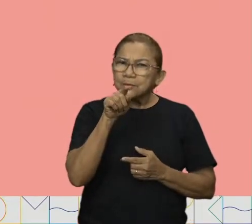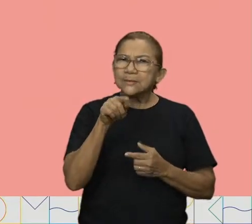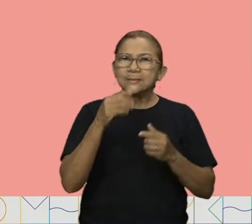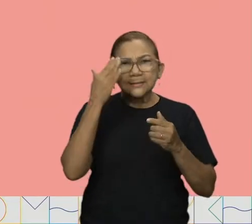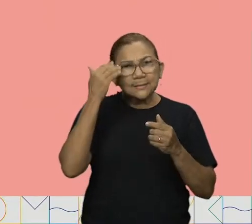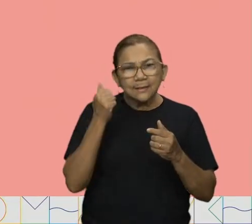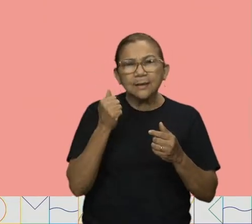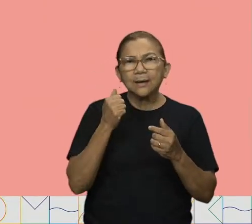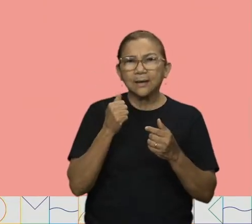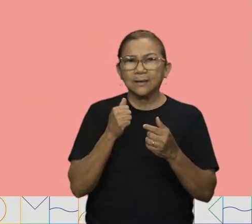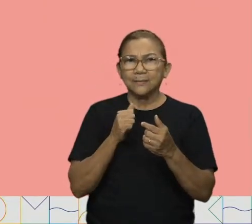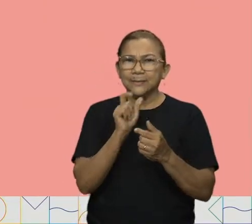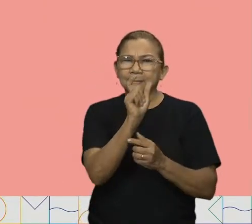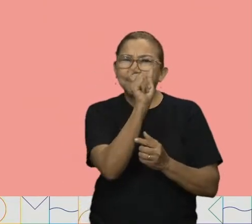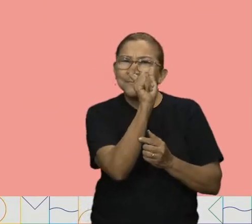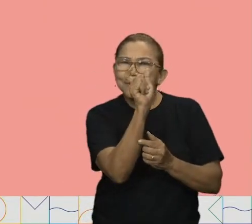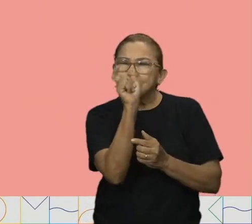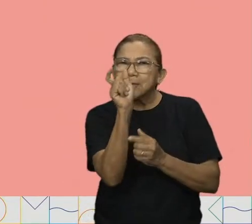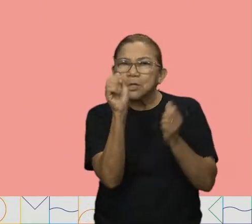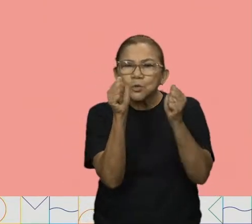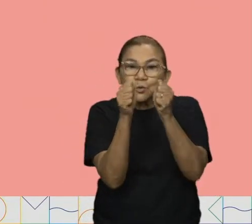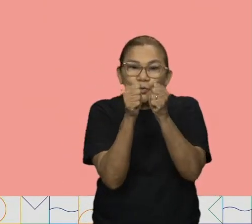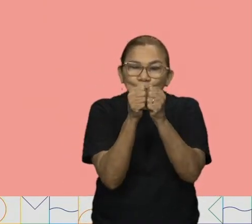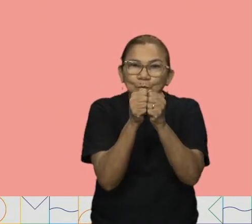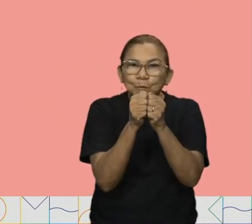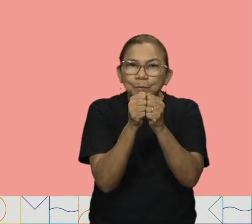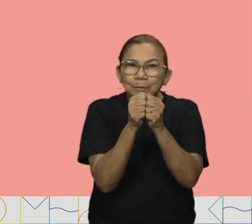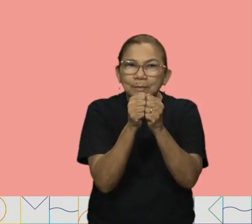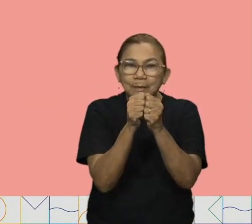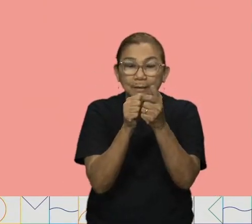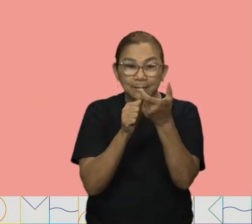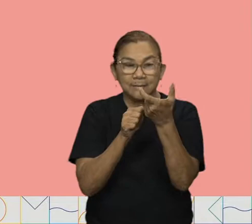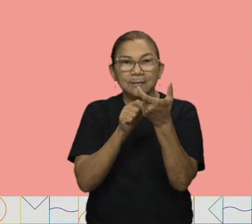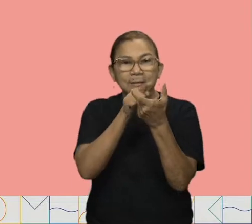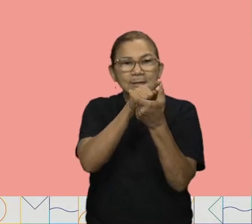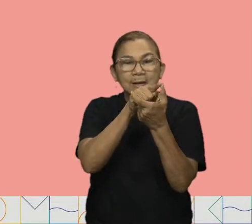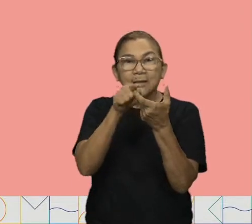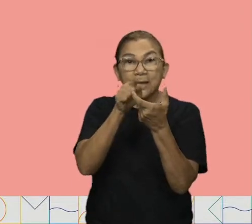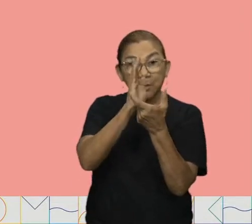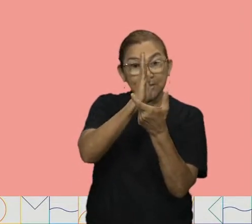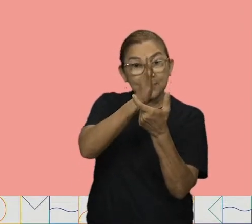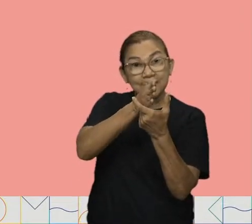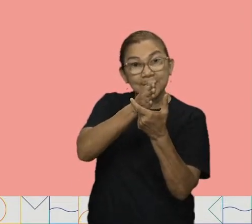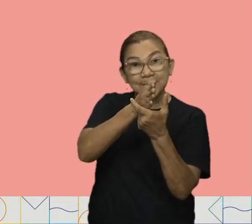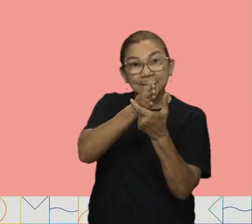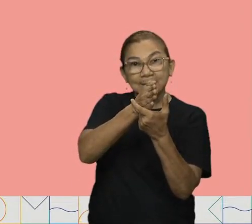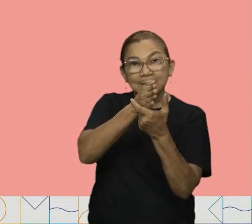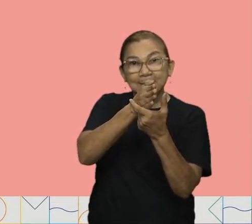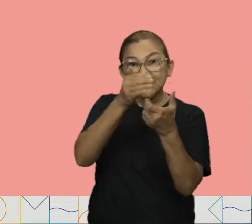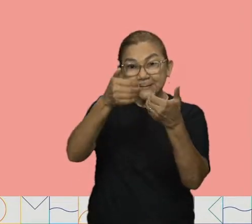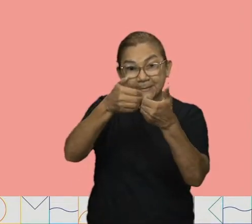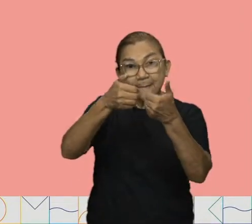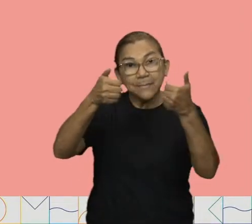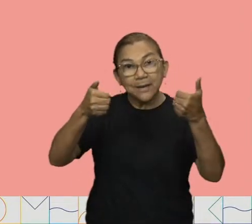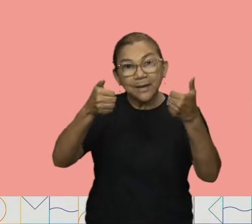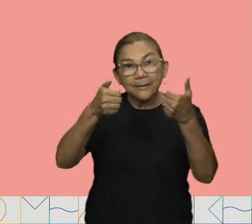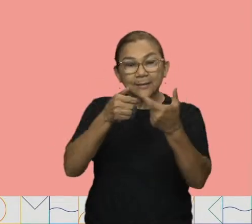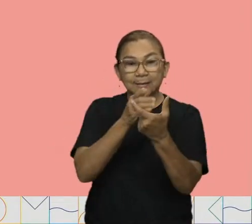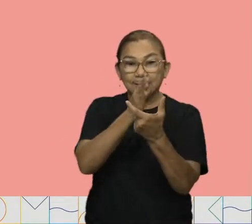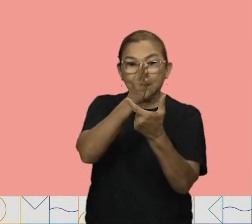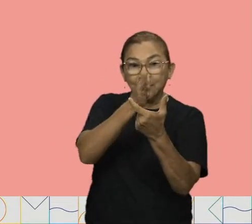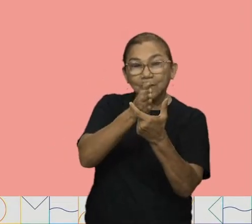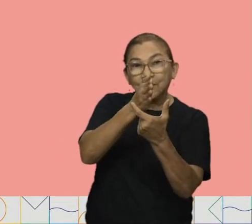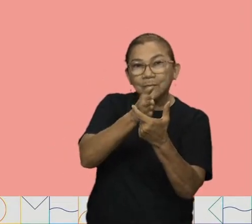que aquelas letrinhas juntinhas, quando elas estão numa separação silábica, elas ficam na